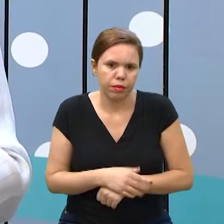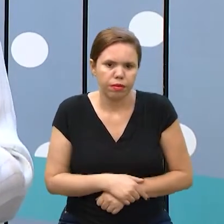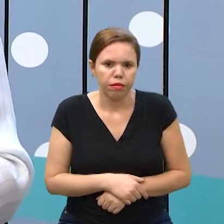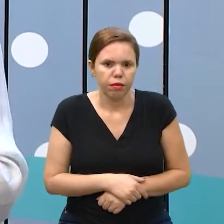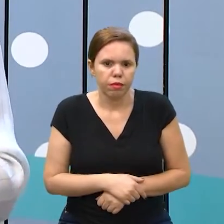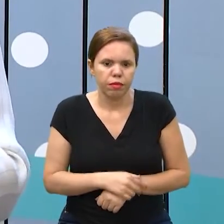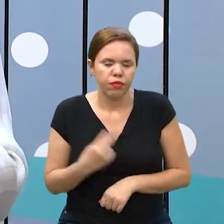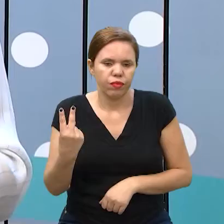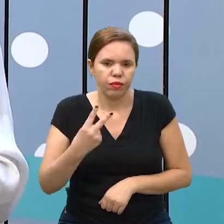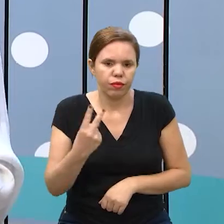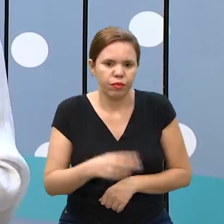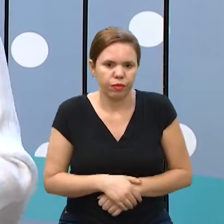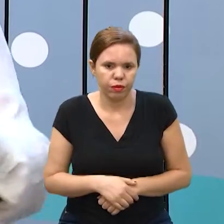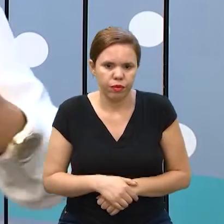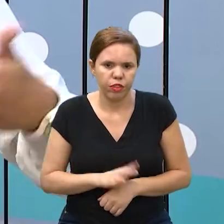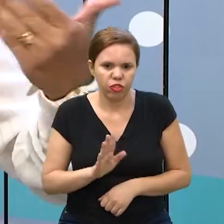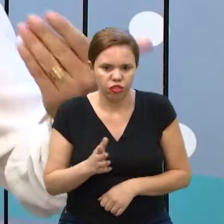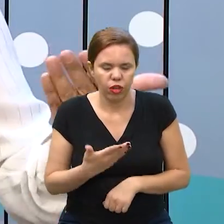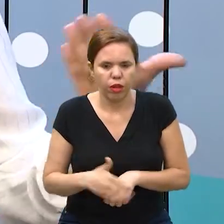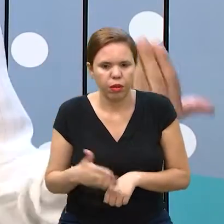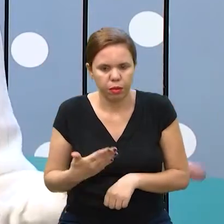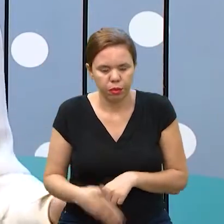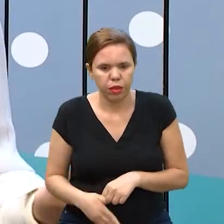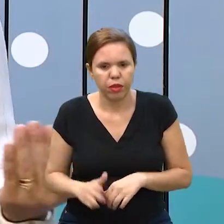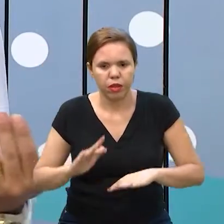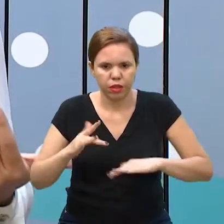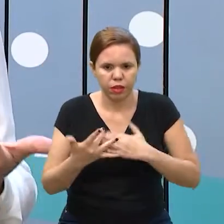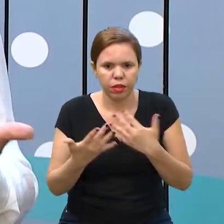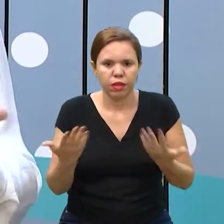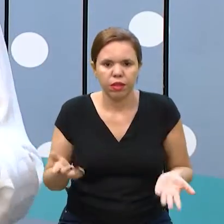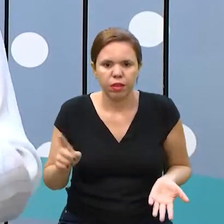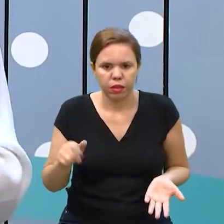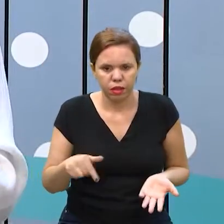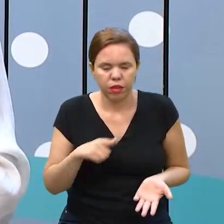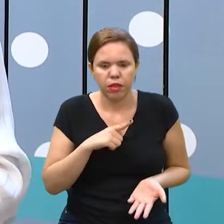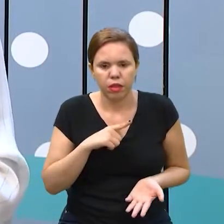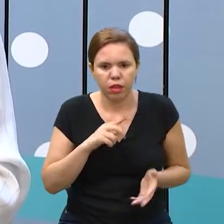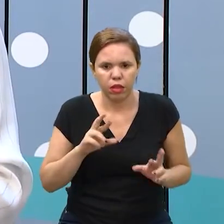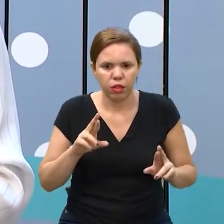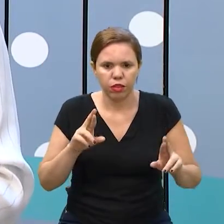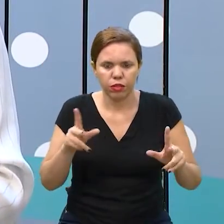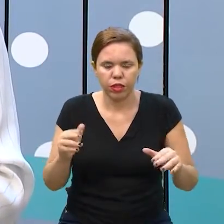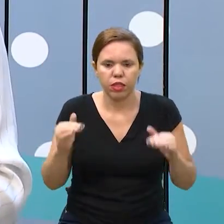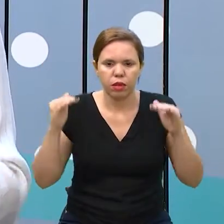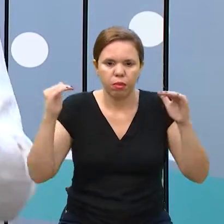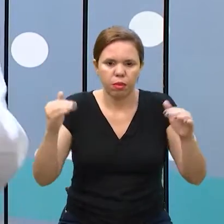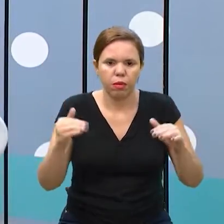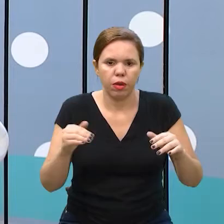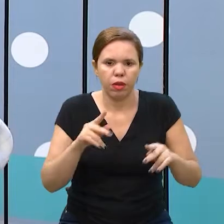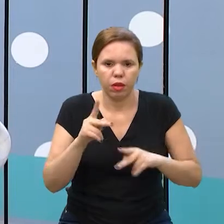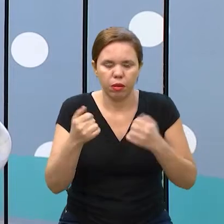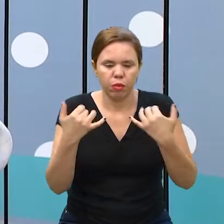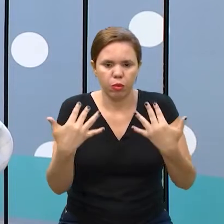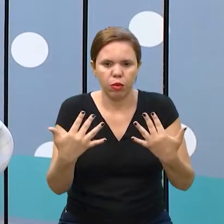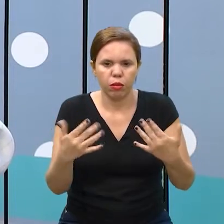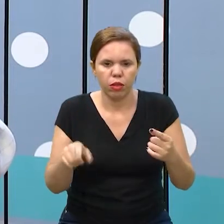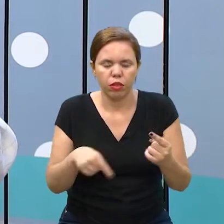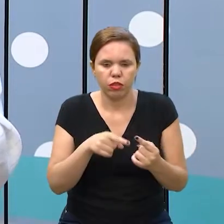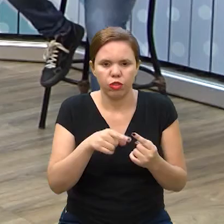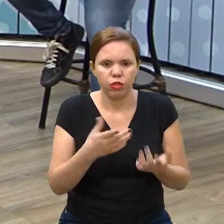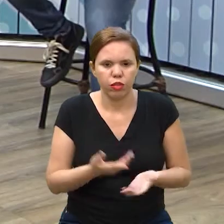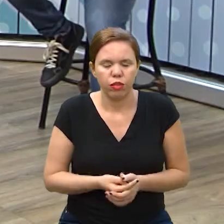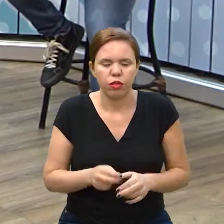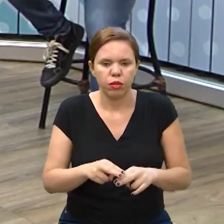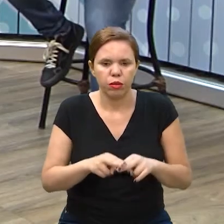participa dos valores que ele já pratica na rede, isso tem um impacto maior no público que a marca vai